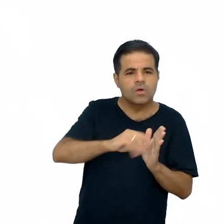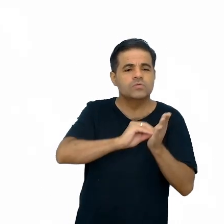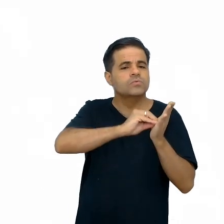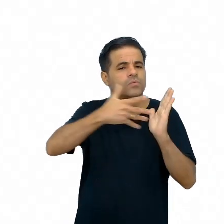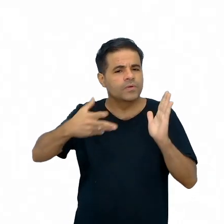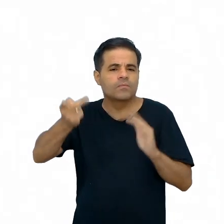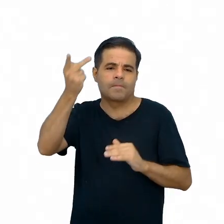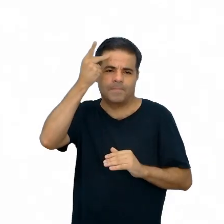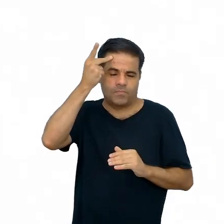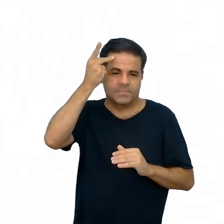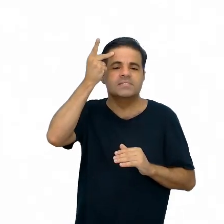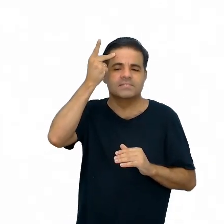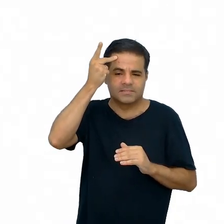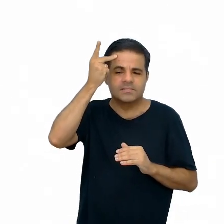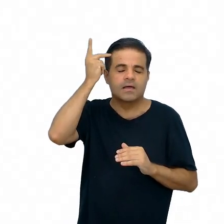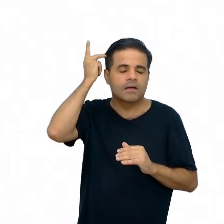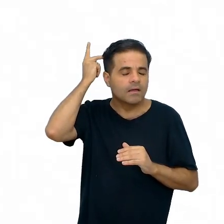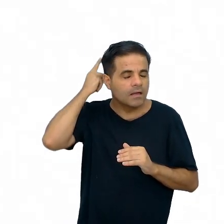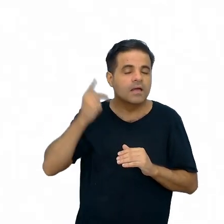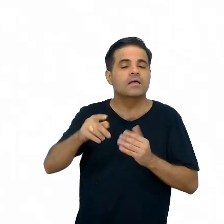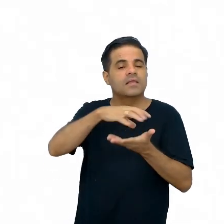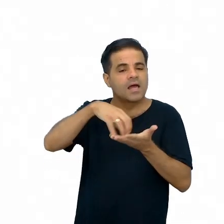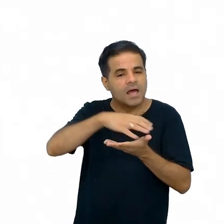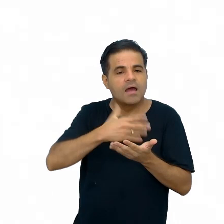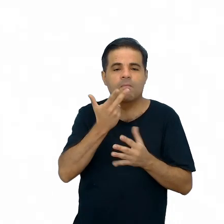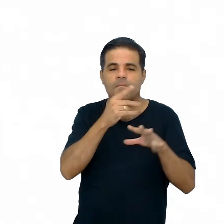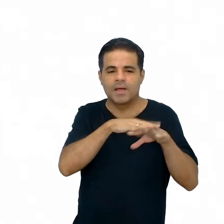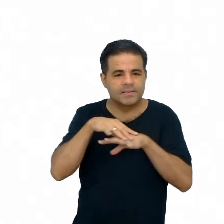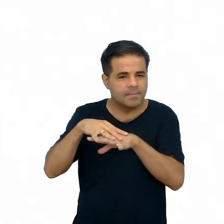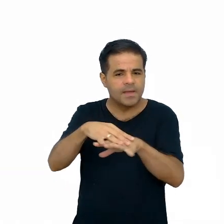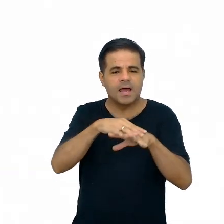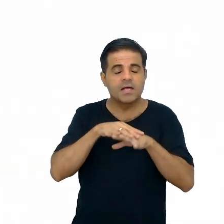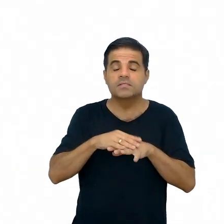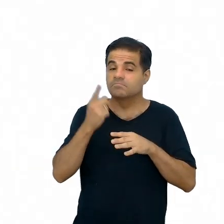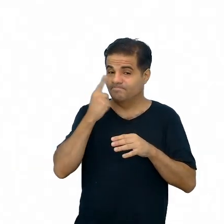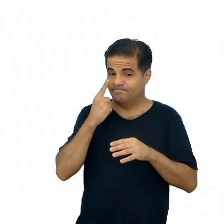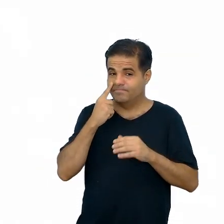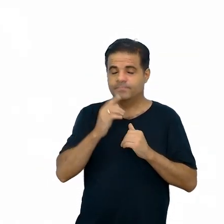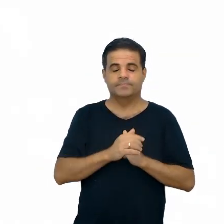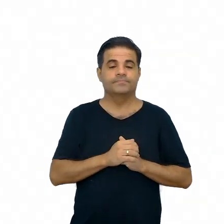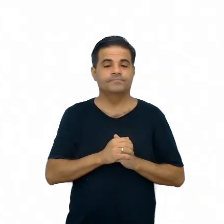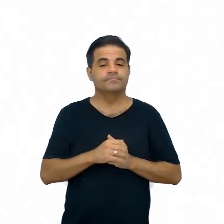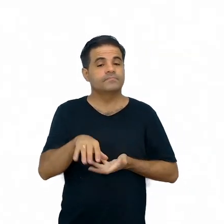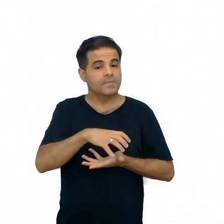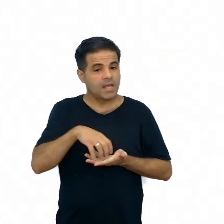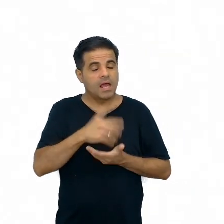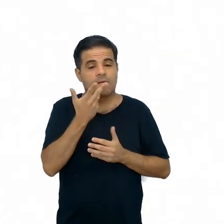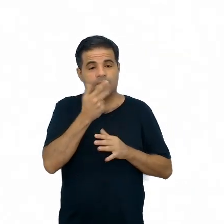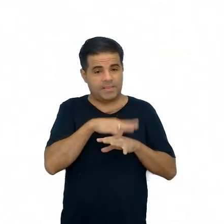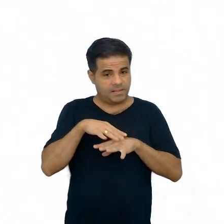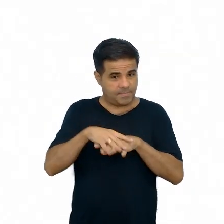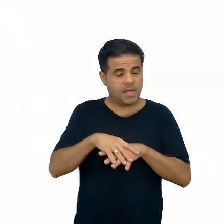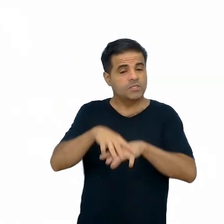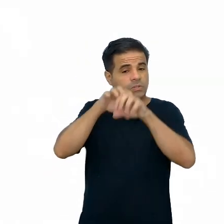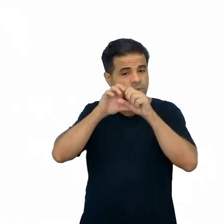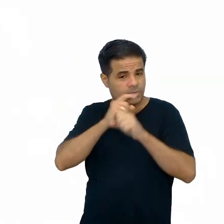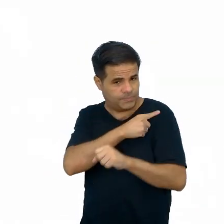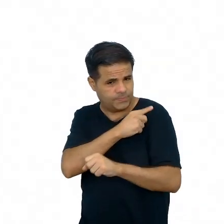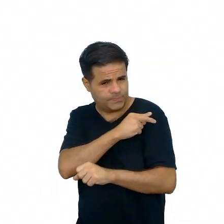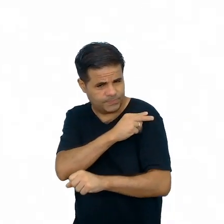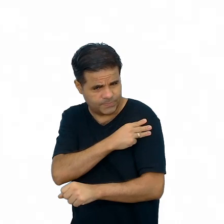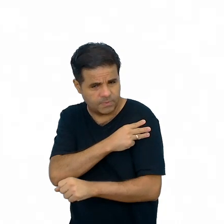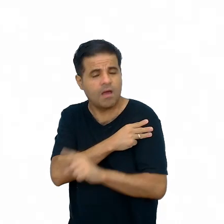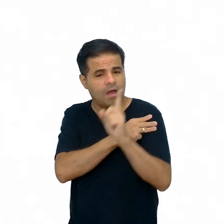currículo paulista, da área de matemática. Então, vamos lá. A área de matemática no ensino